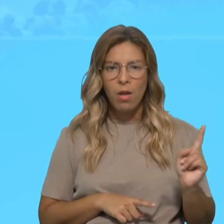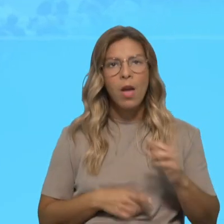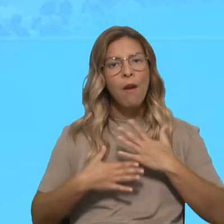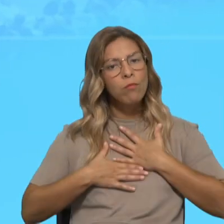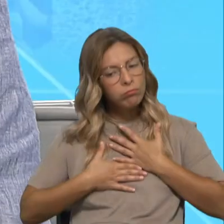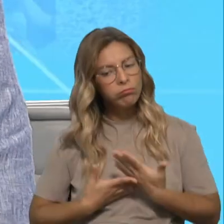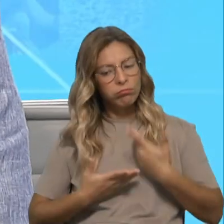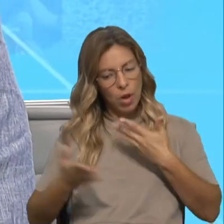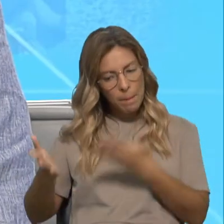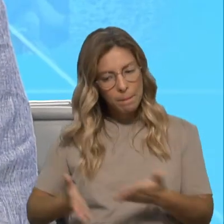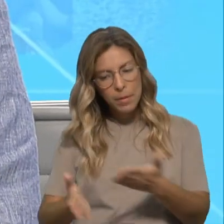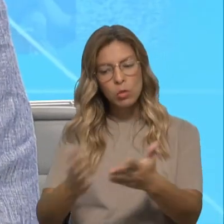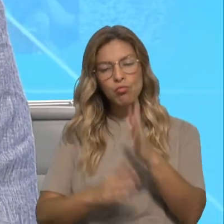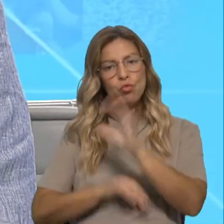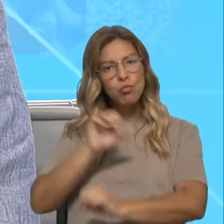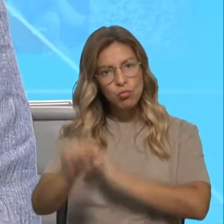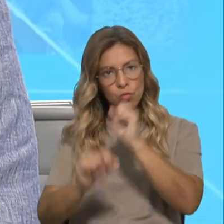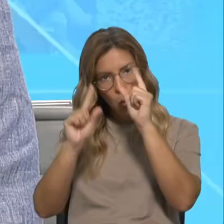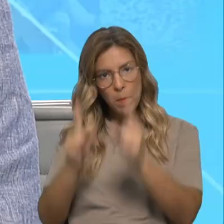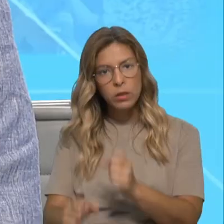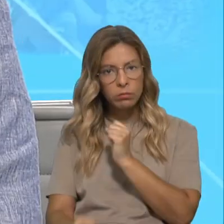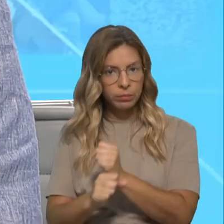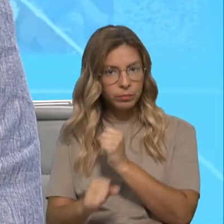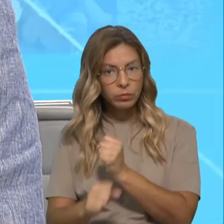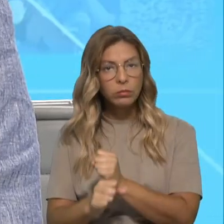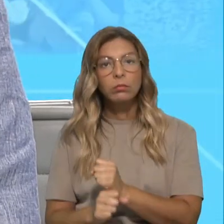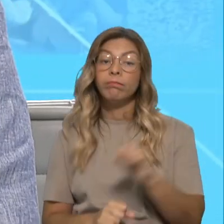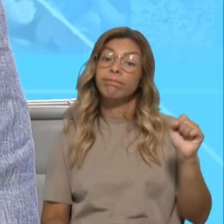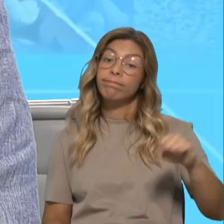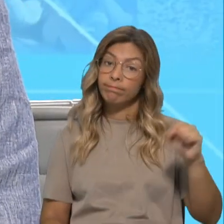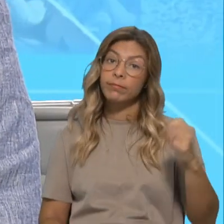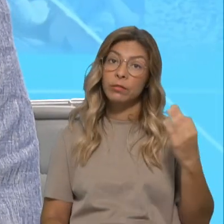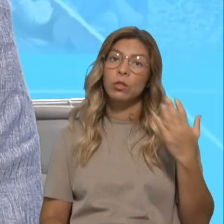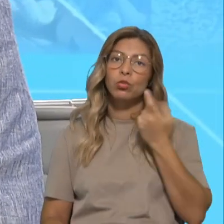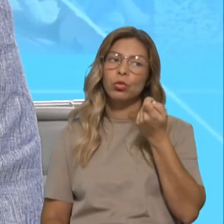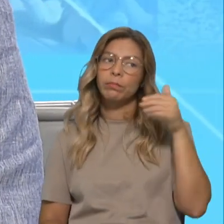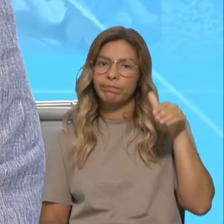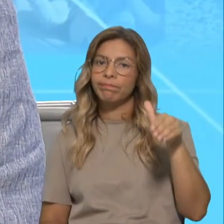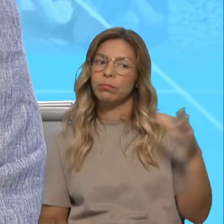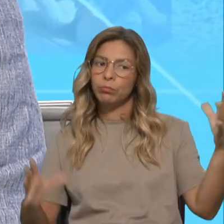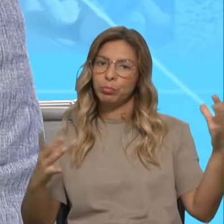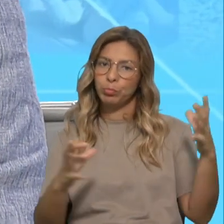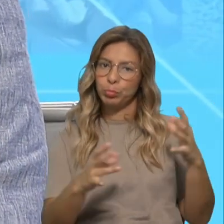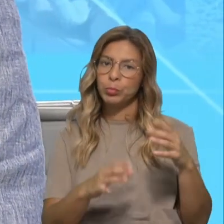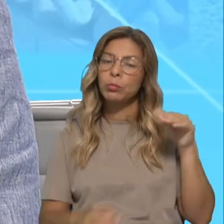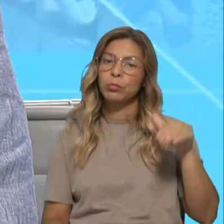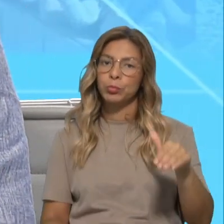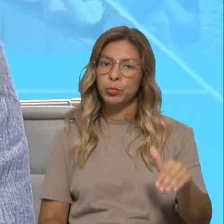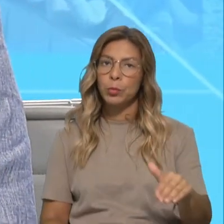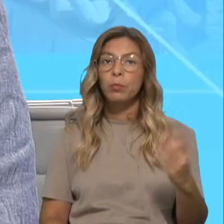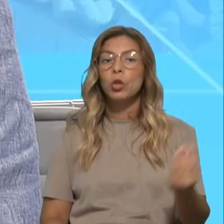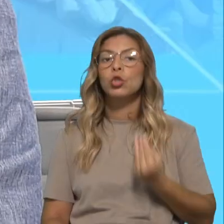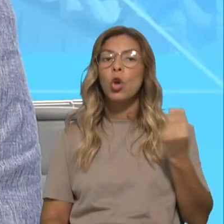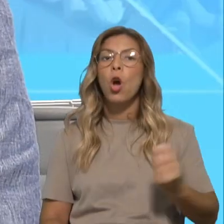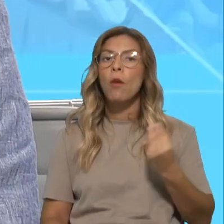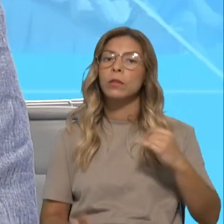caminho? Sim, isso é fundamental. Isso é fundamental. E, infelizmente, houve um certo declínio, não é? E as juventudes partidárias, eu creio que, de uma forma